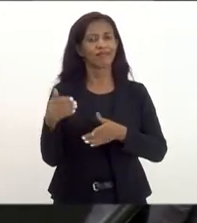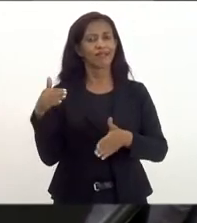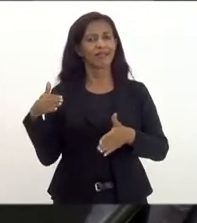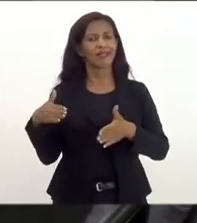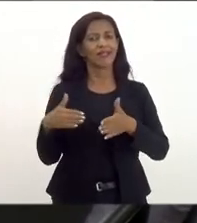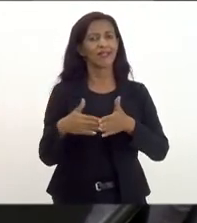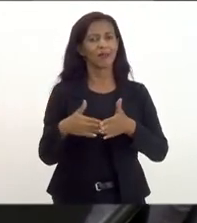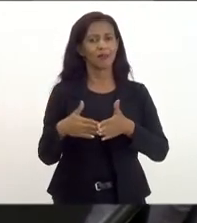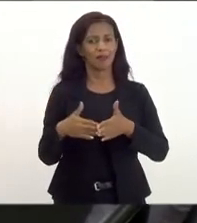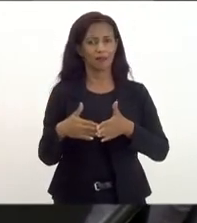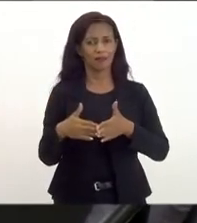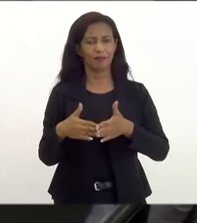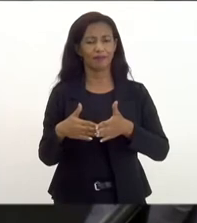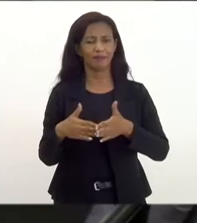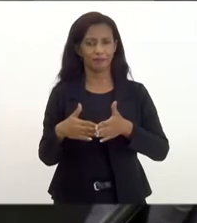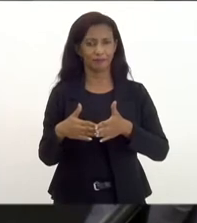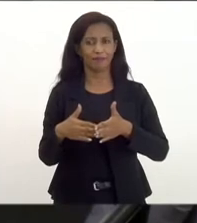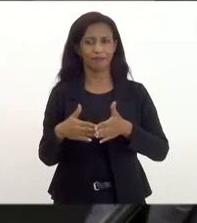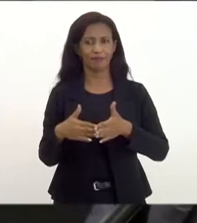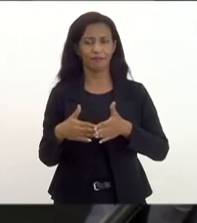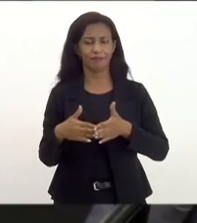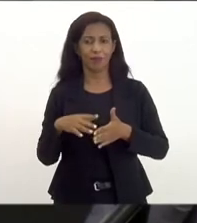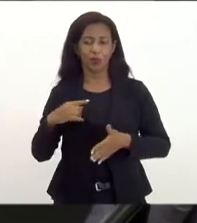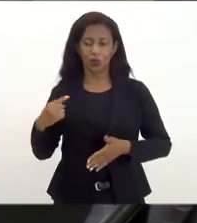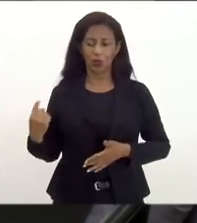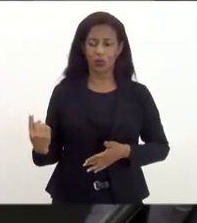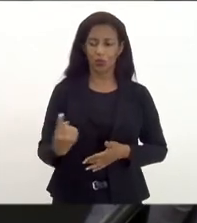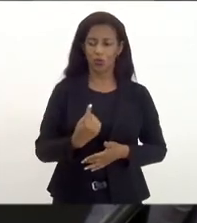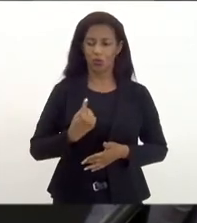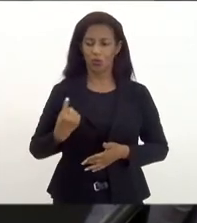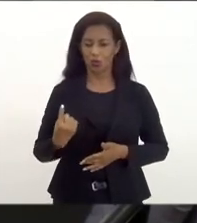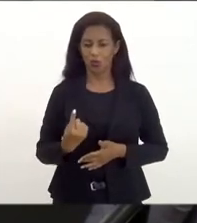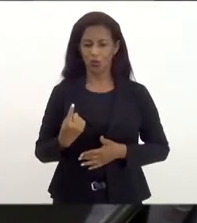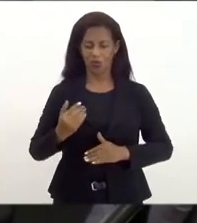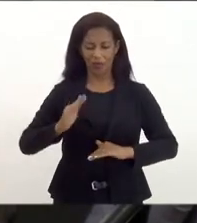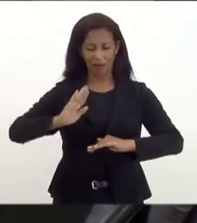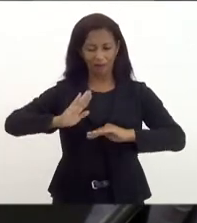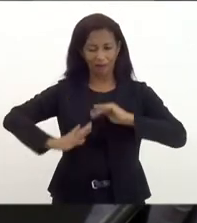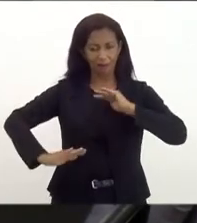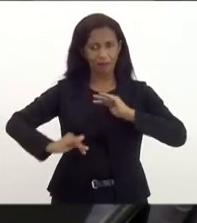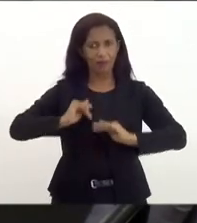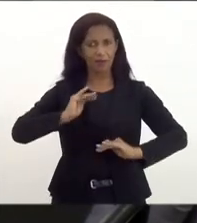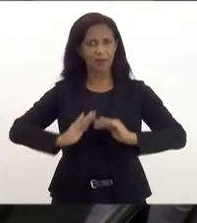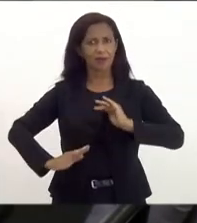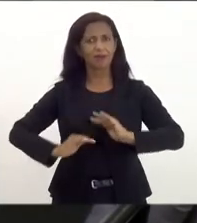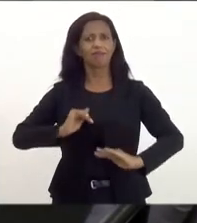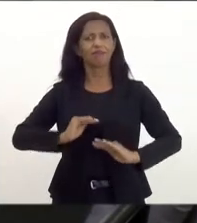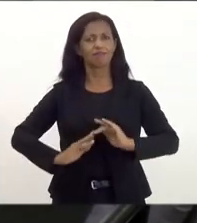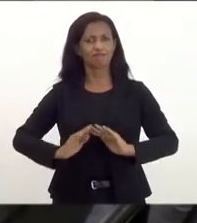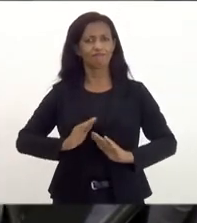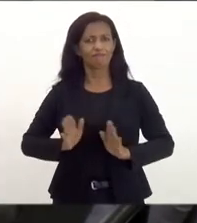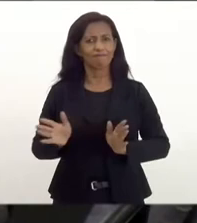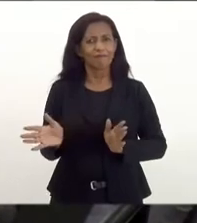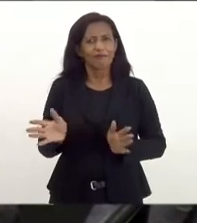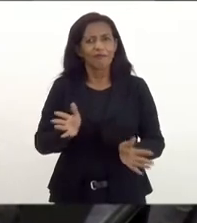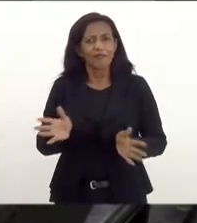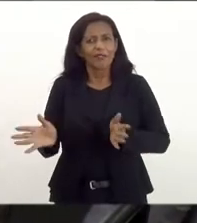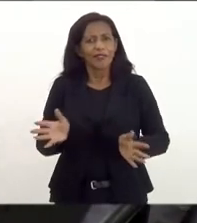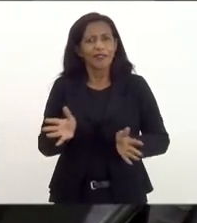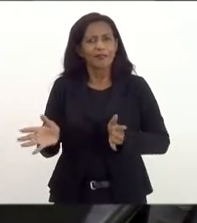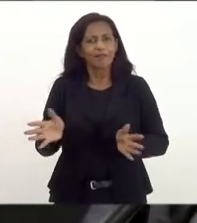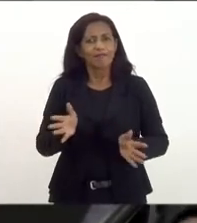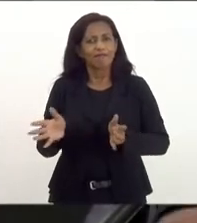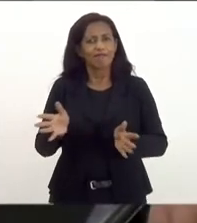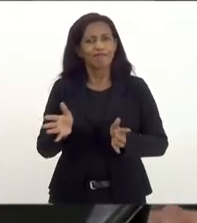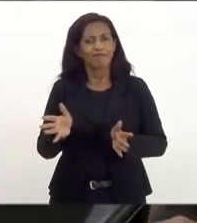limitar limitar o nosso a nossa capacidade de flexibilizar